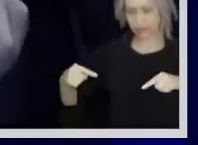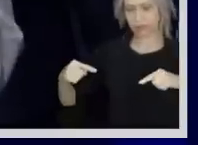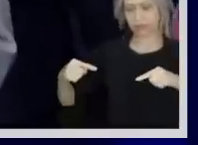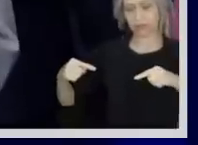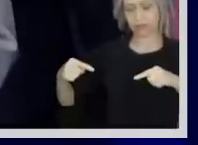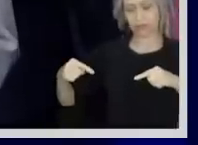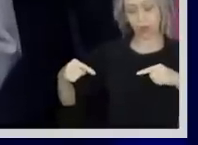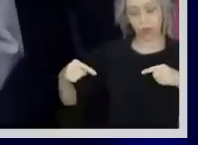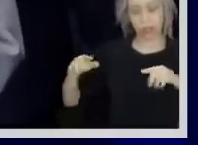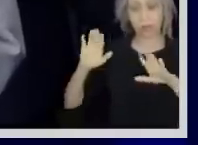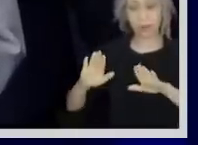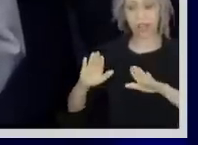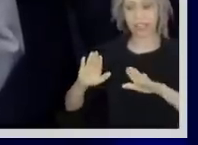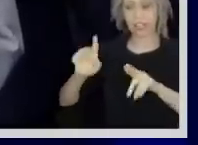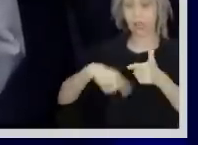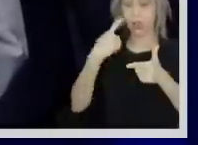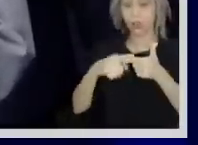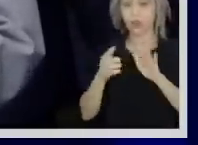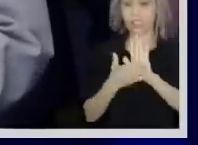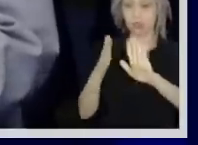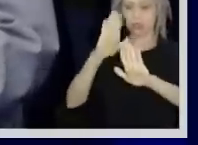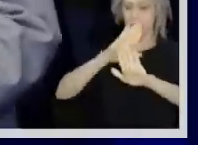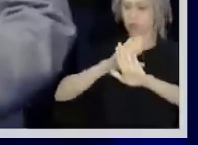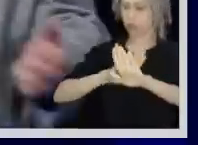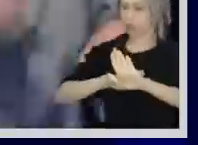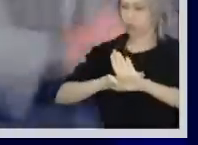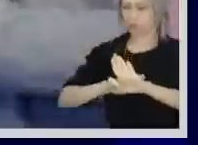conforme consagra a nossa Constituição Federal. Bom,